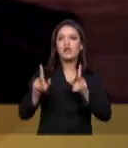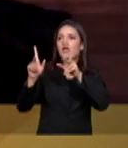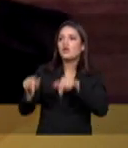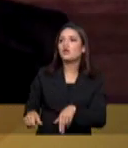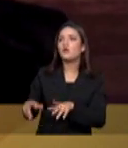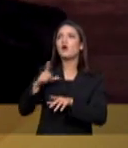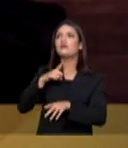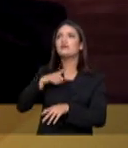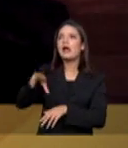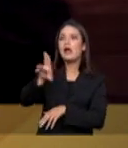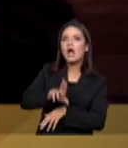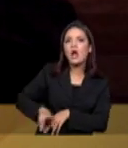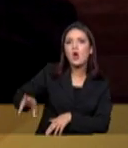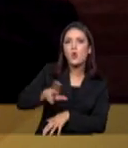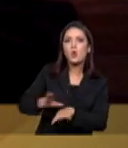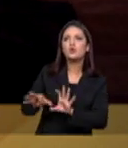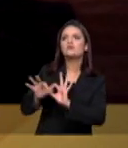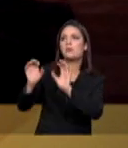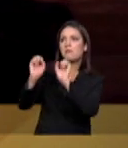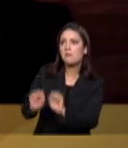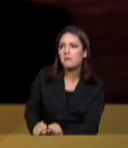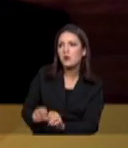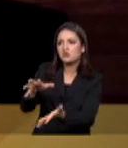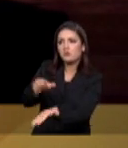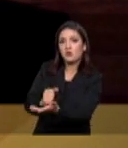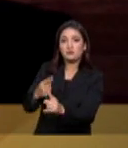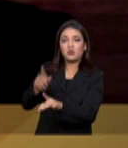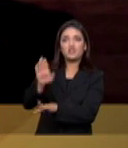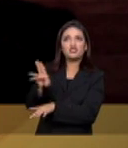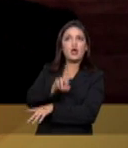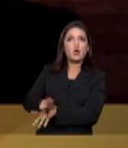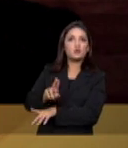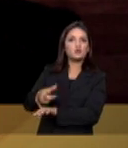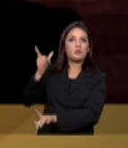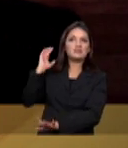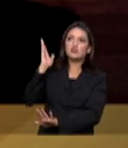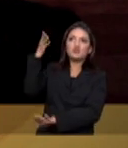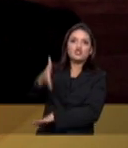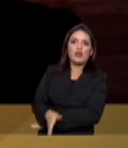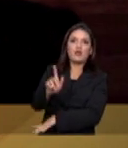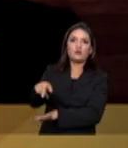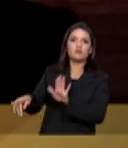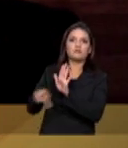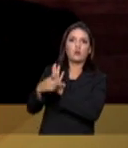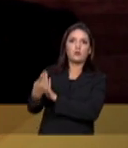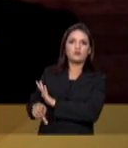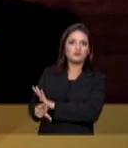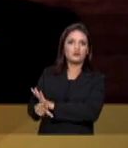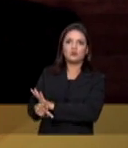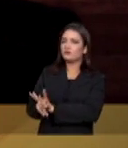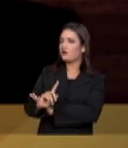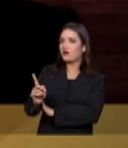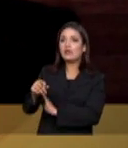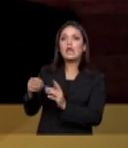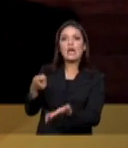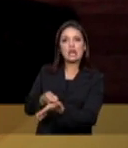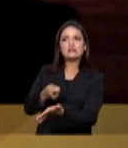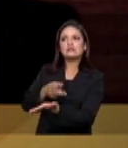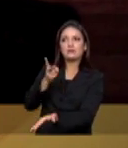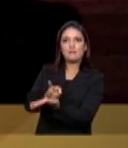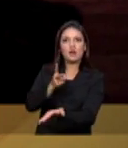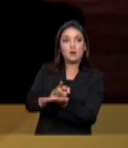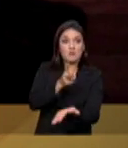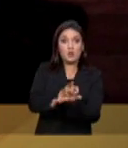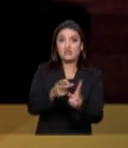e Memorial de forma automática a manutenção da presença